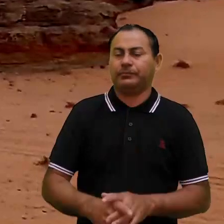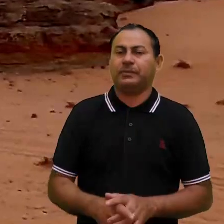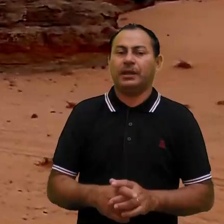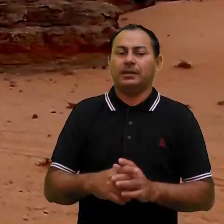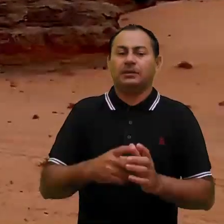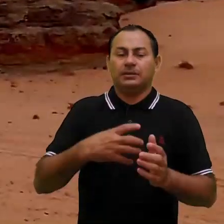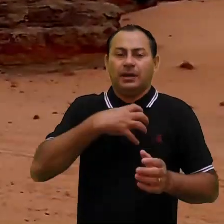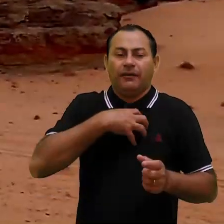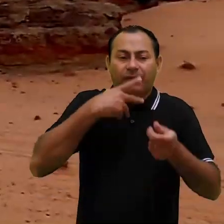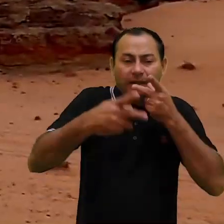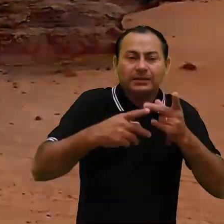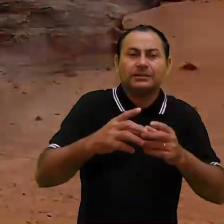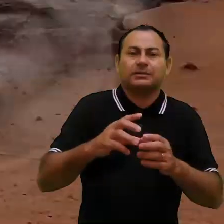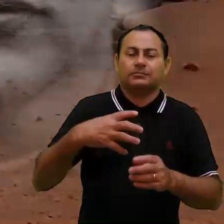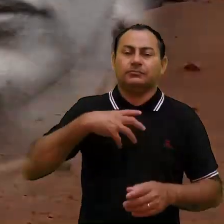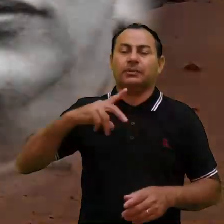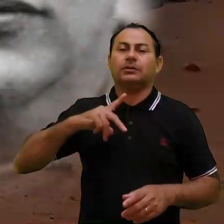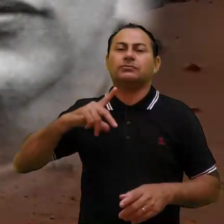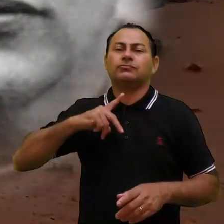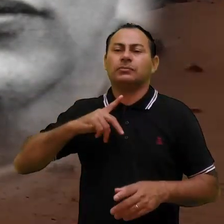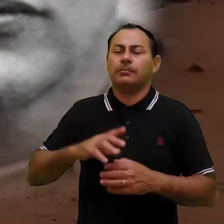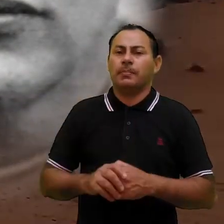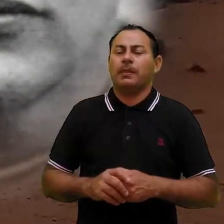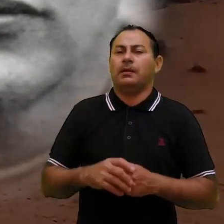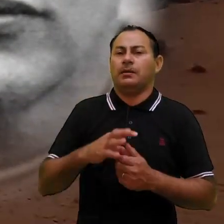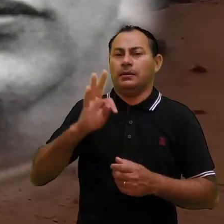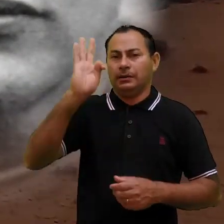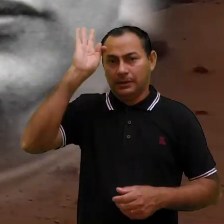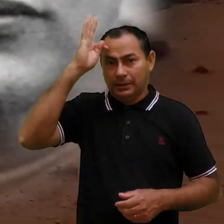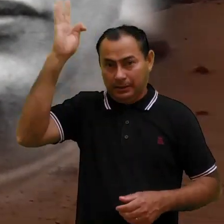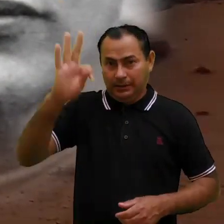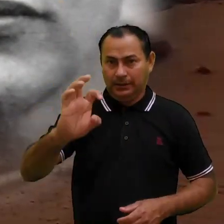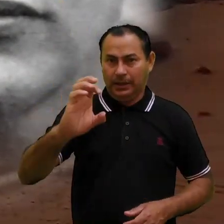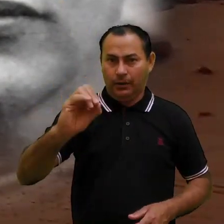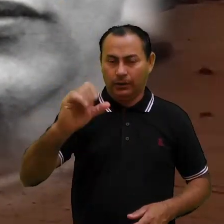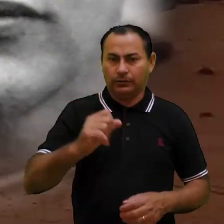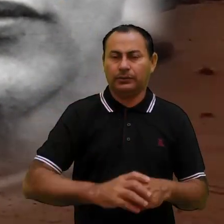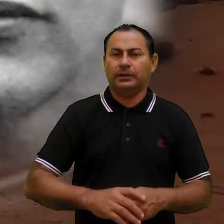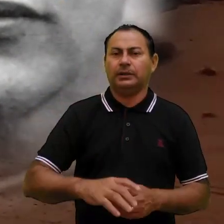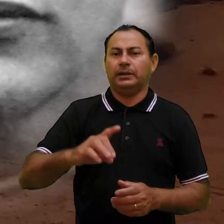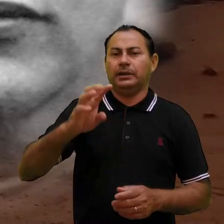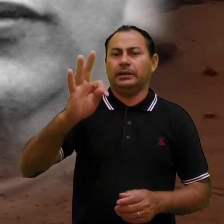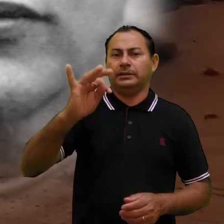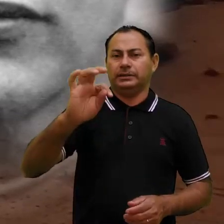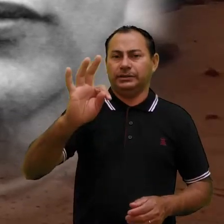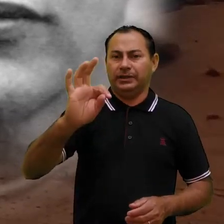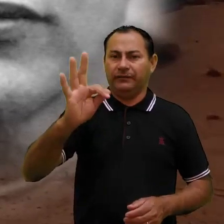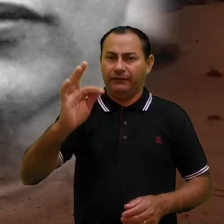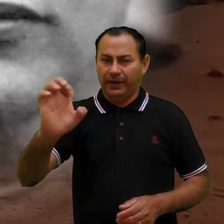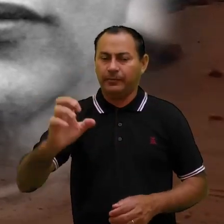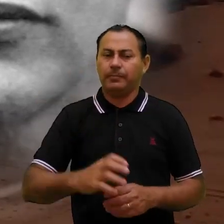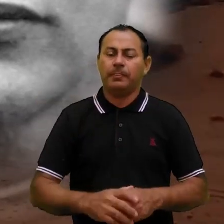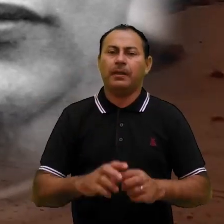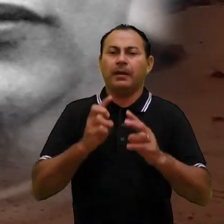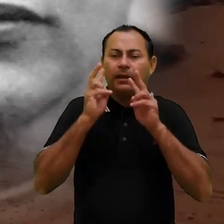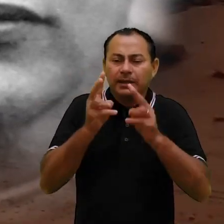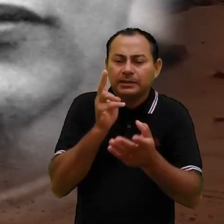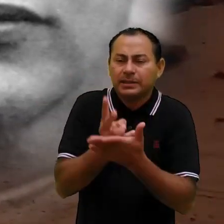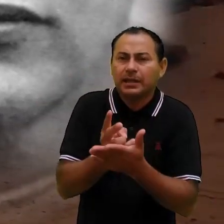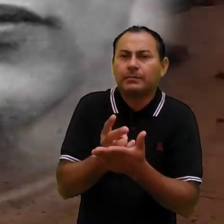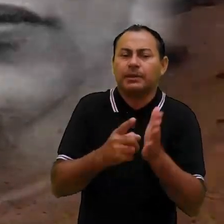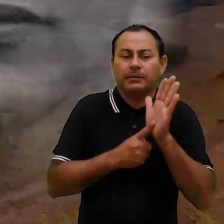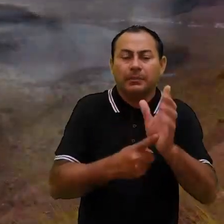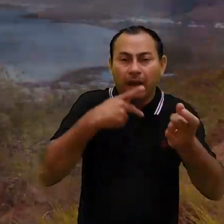em particular, foi chamada pelo teólogo Dietrich Bonhoeffer de graça barata, e infelizmente sempre